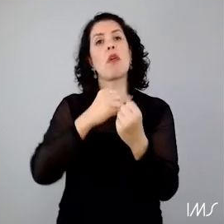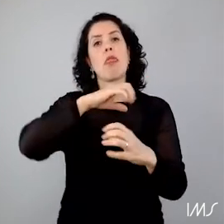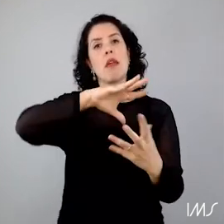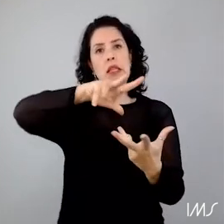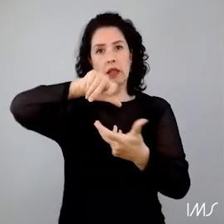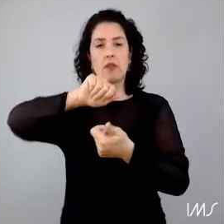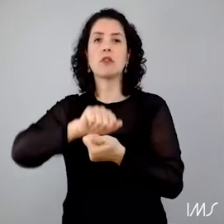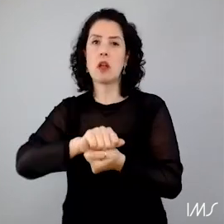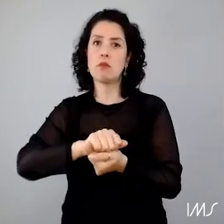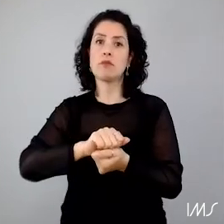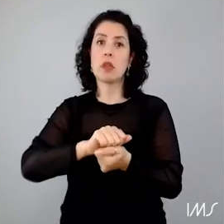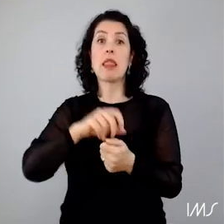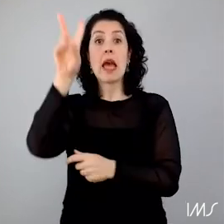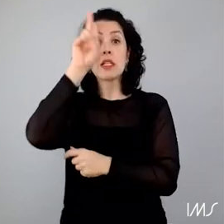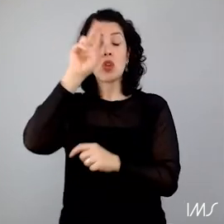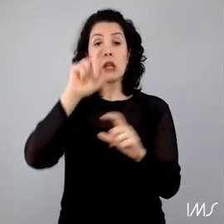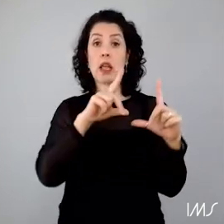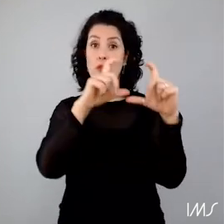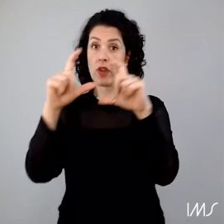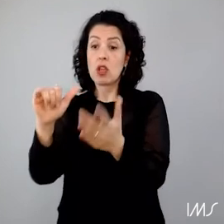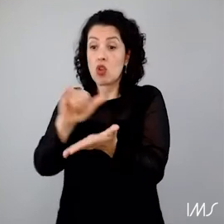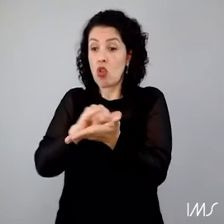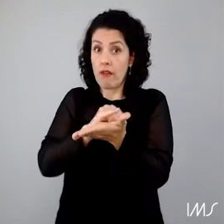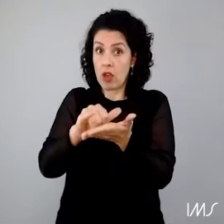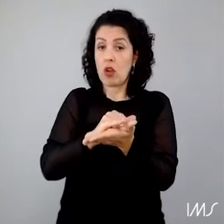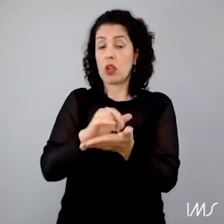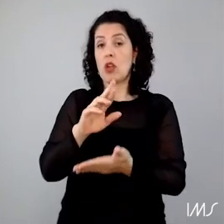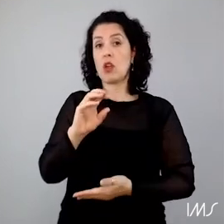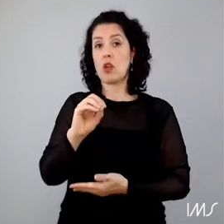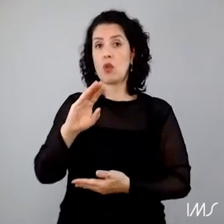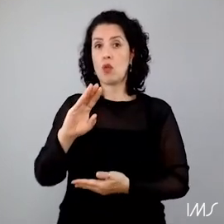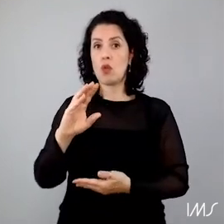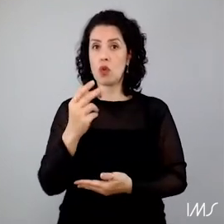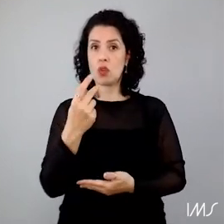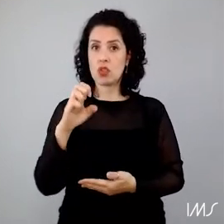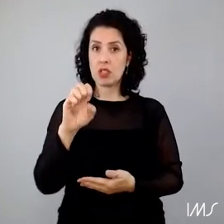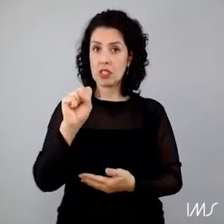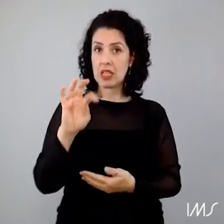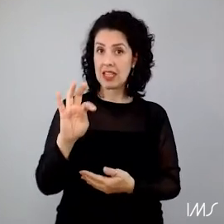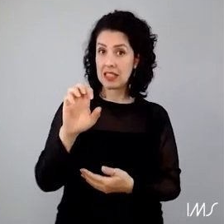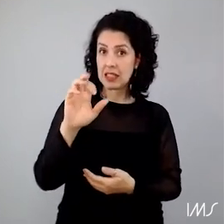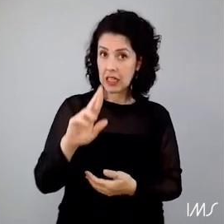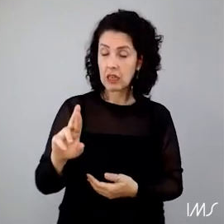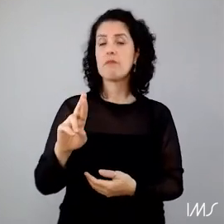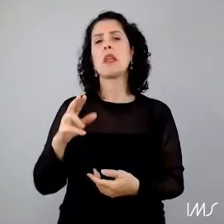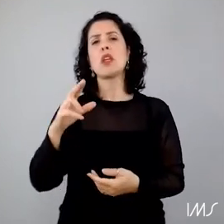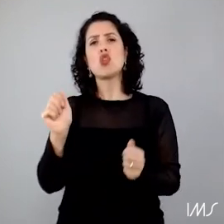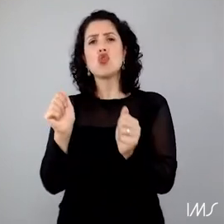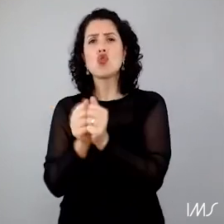junto à universidade em que o meu companheiro de mesa, o Sérgio Burgi,